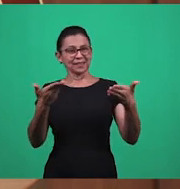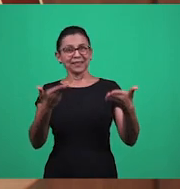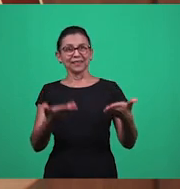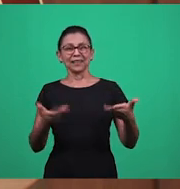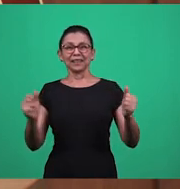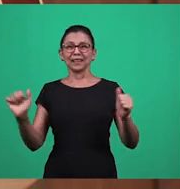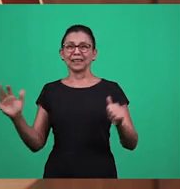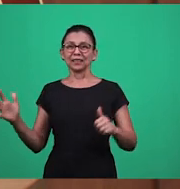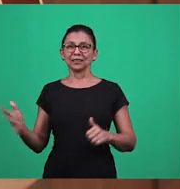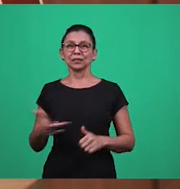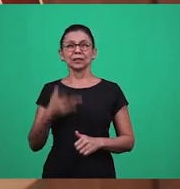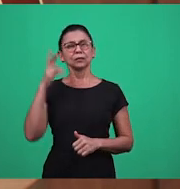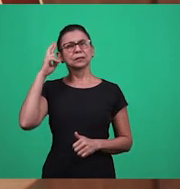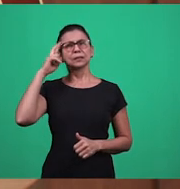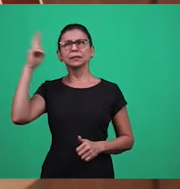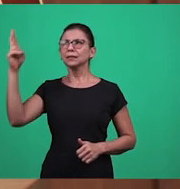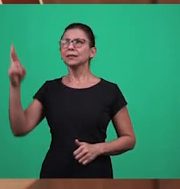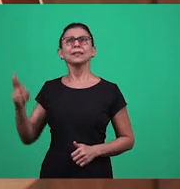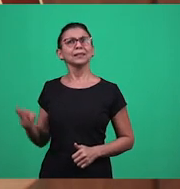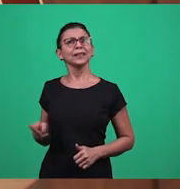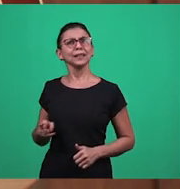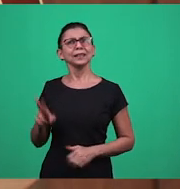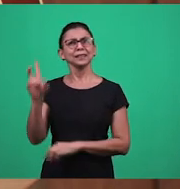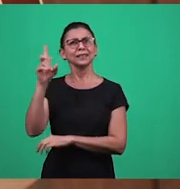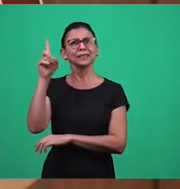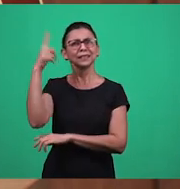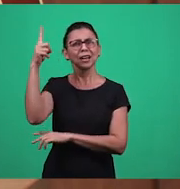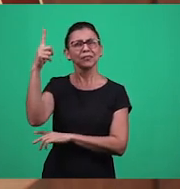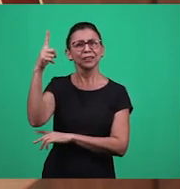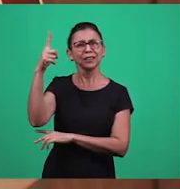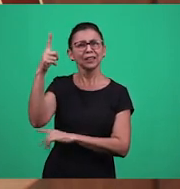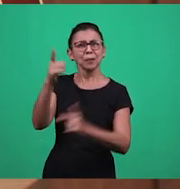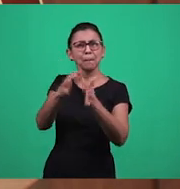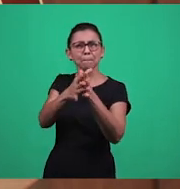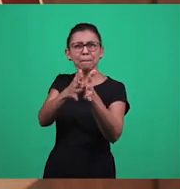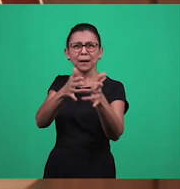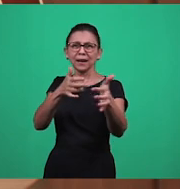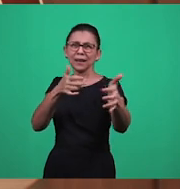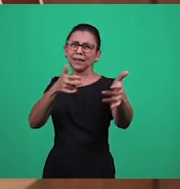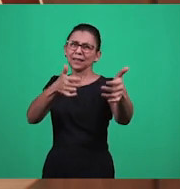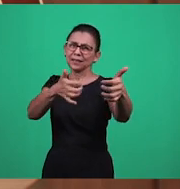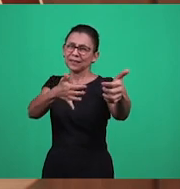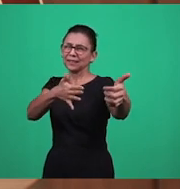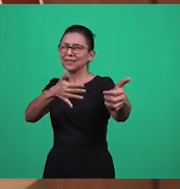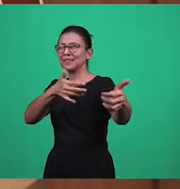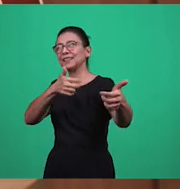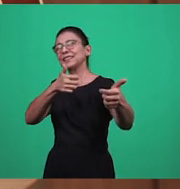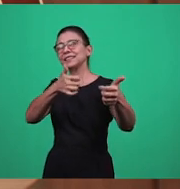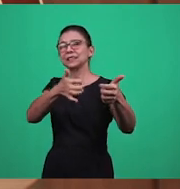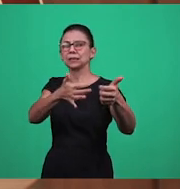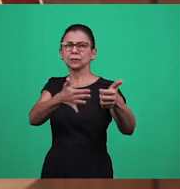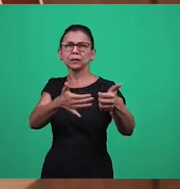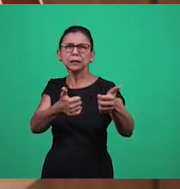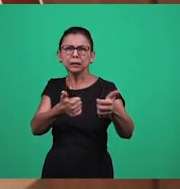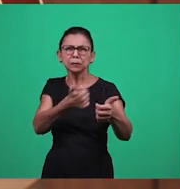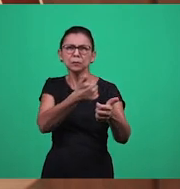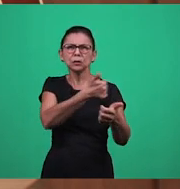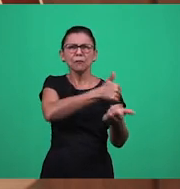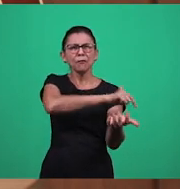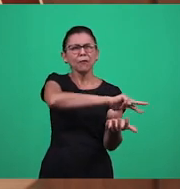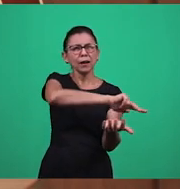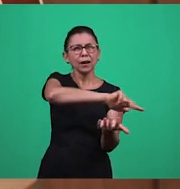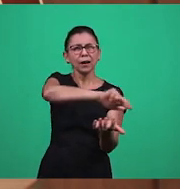do Senhor. E Davi tocava harpa, mas existem